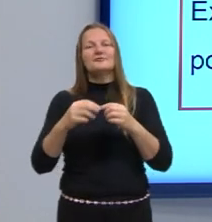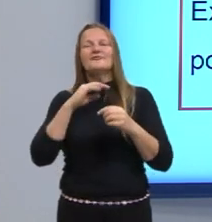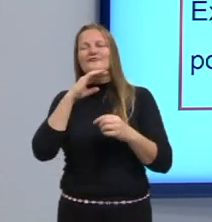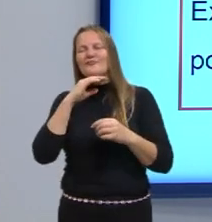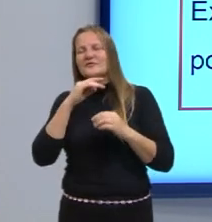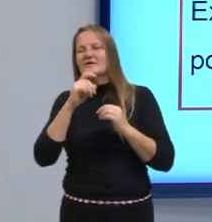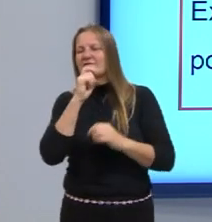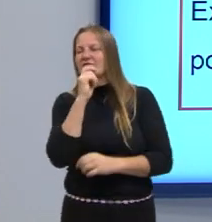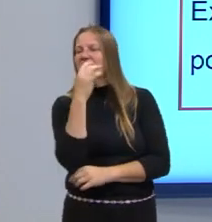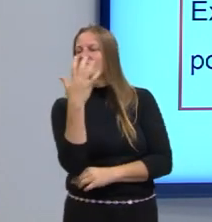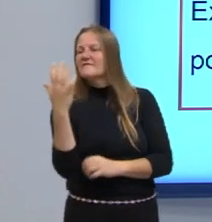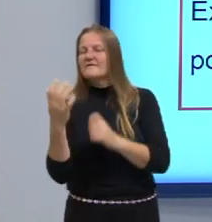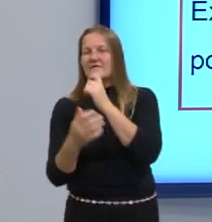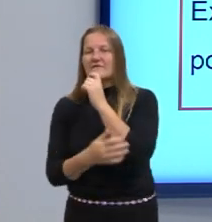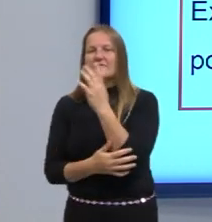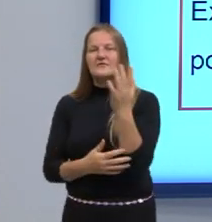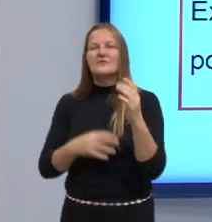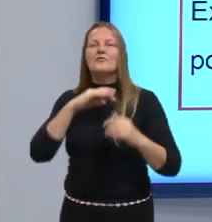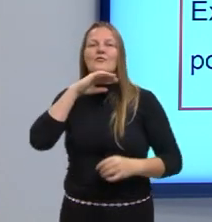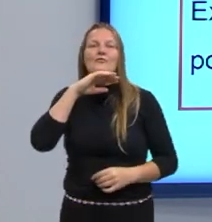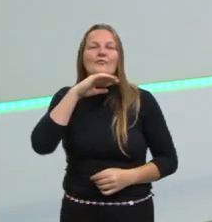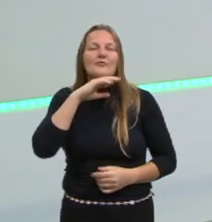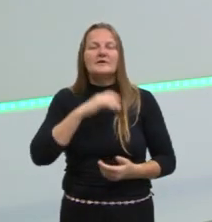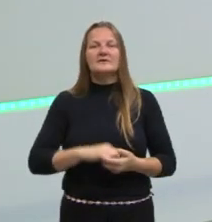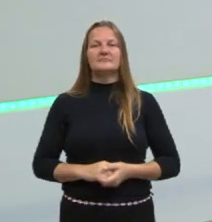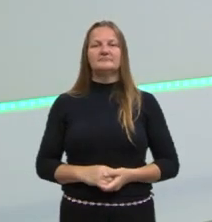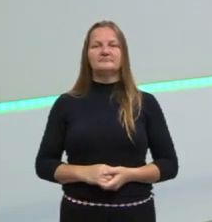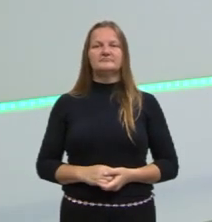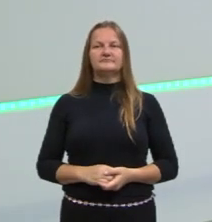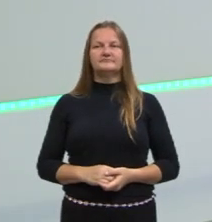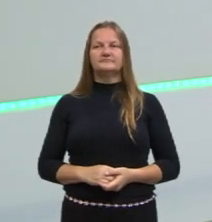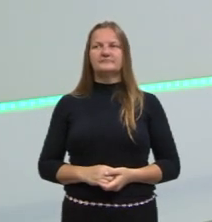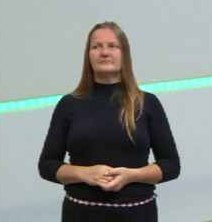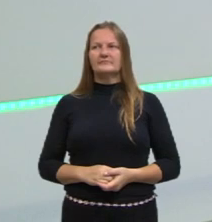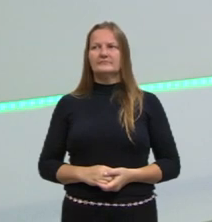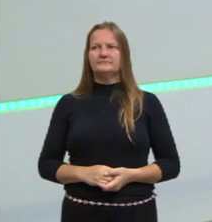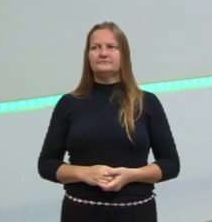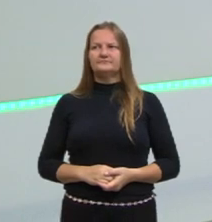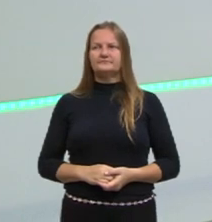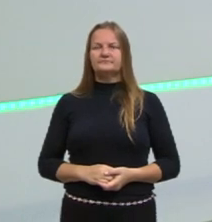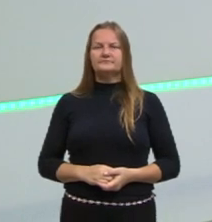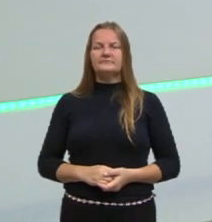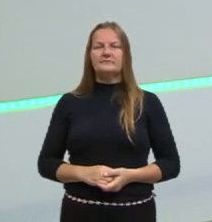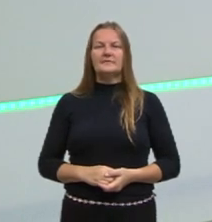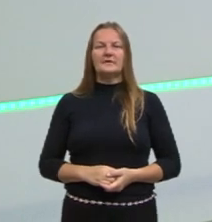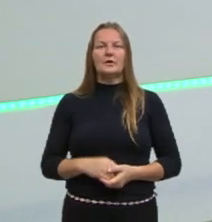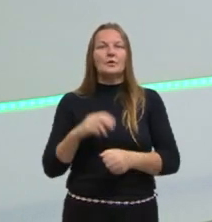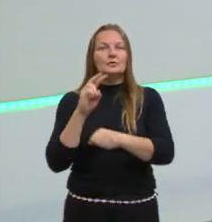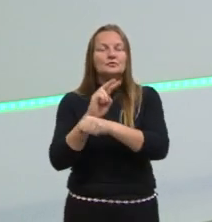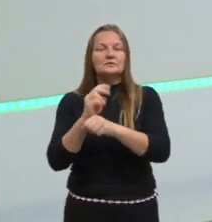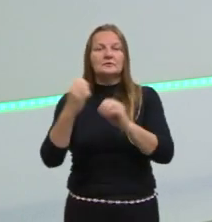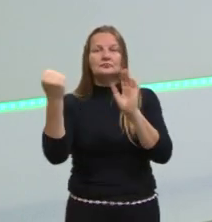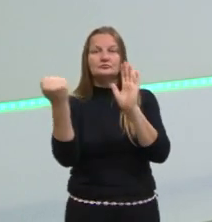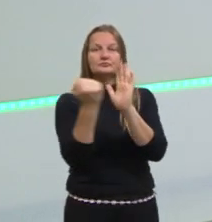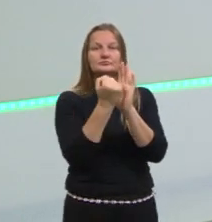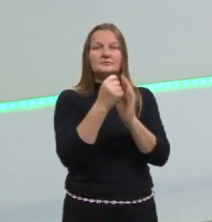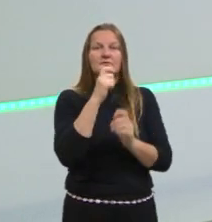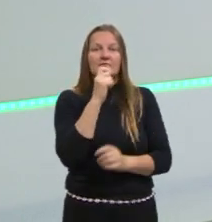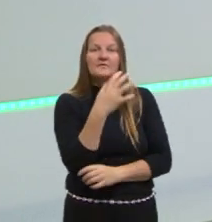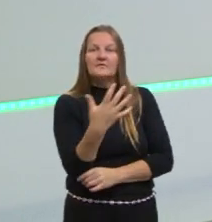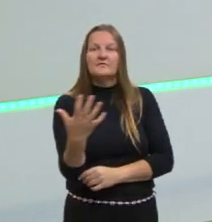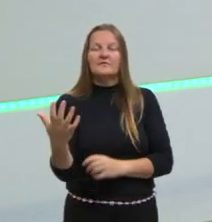já conhecemos a parte ruim né do polímero que a gente tem essa parte ambientalmente aí o impacto ambiental